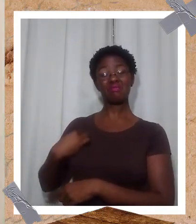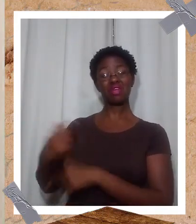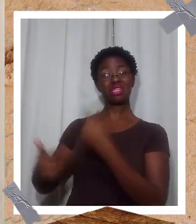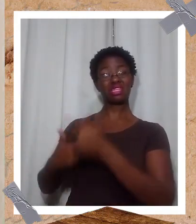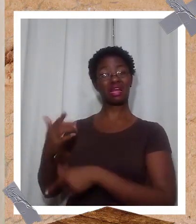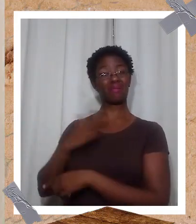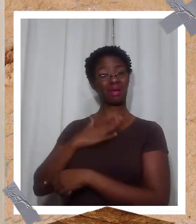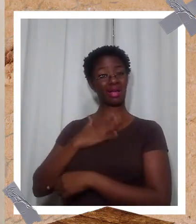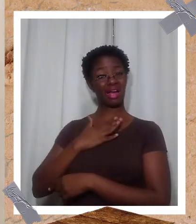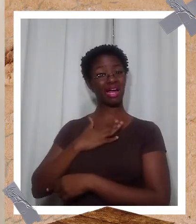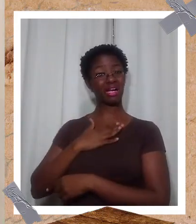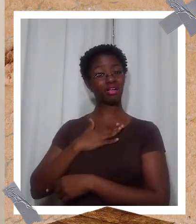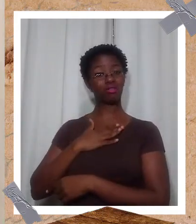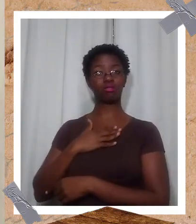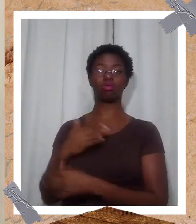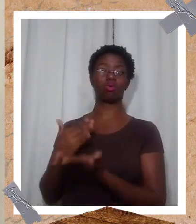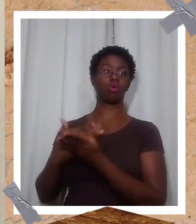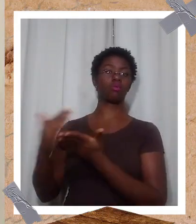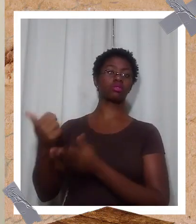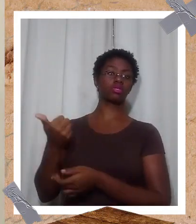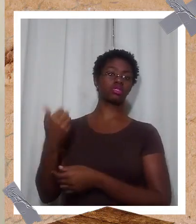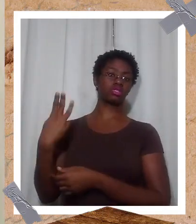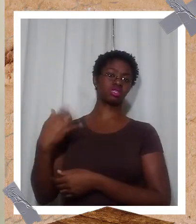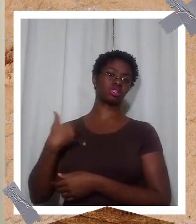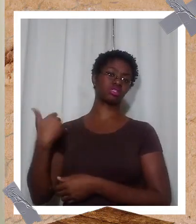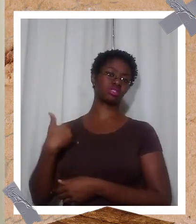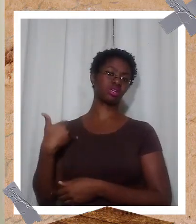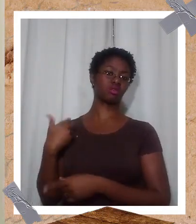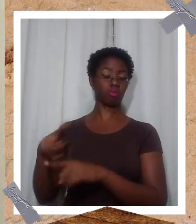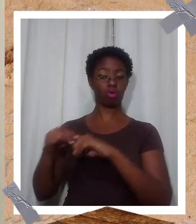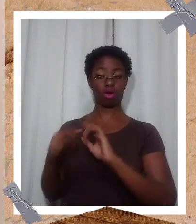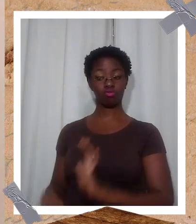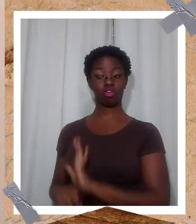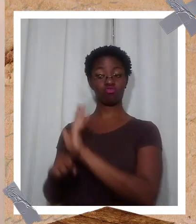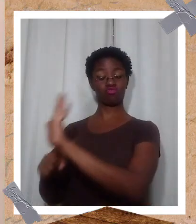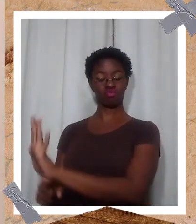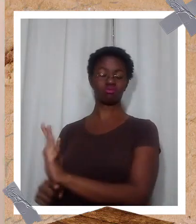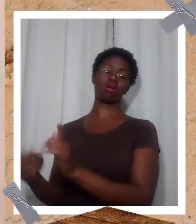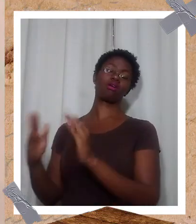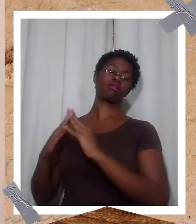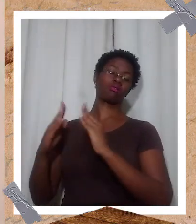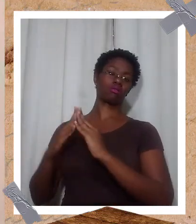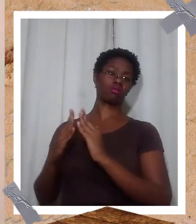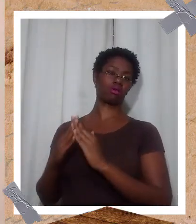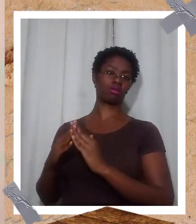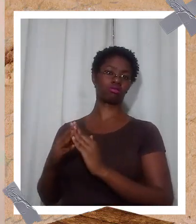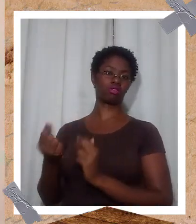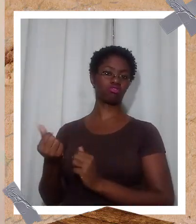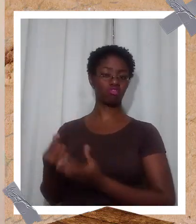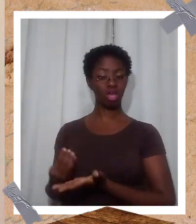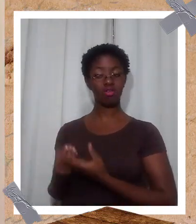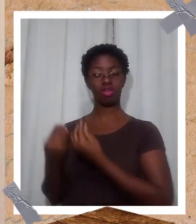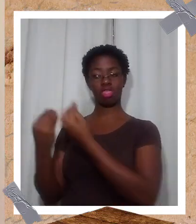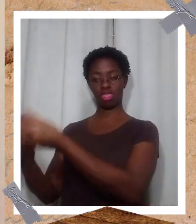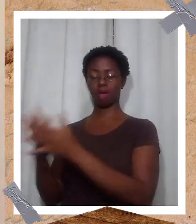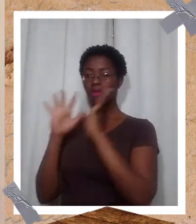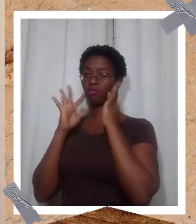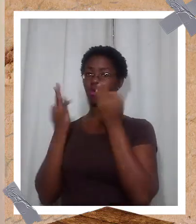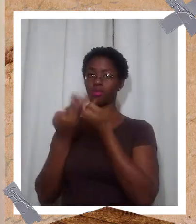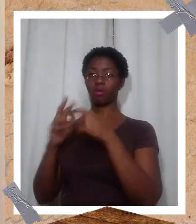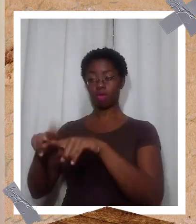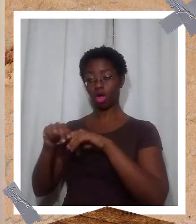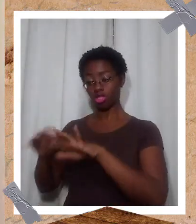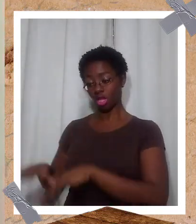isso com meus 13 anos. E justamente por isso, para ajudar nas despesas de casa. Porque por mais que íamos